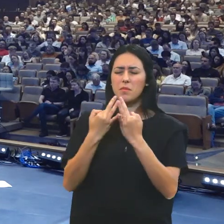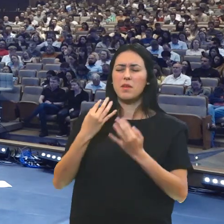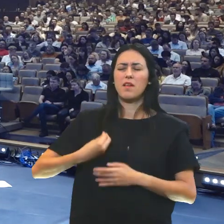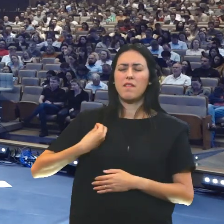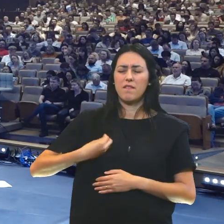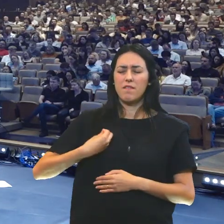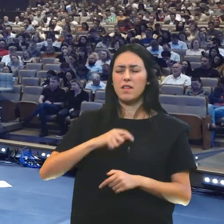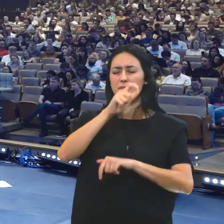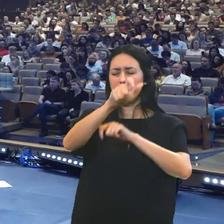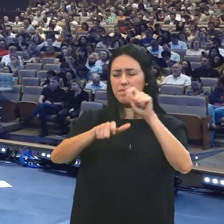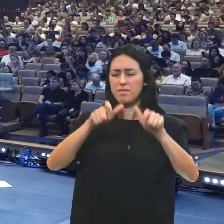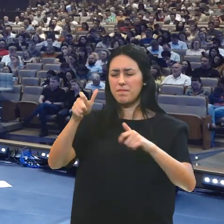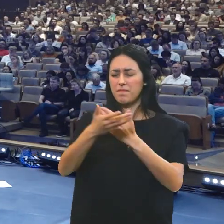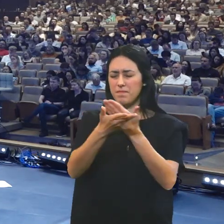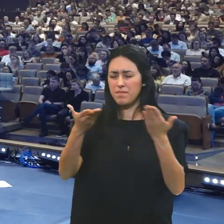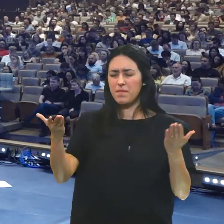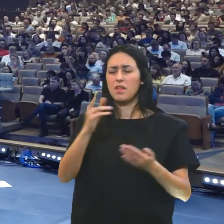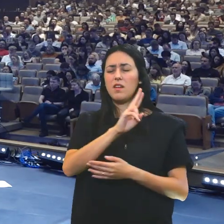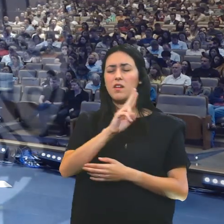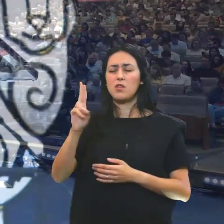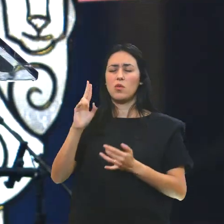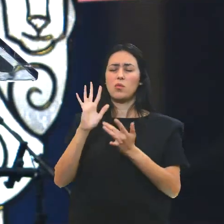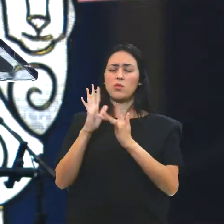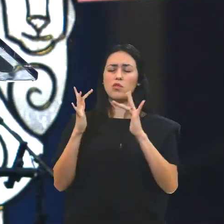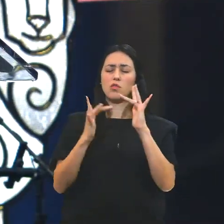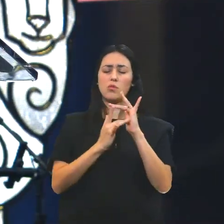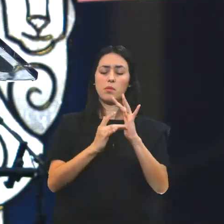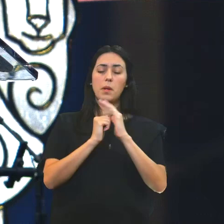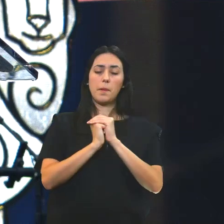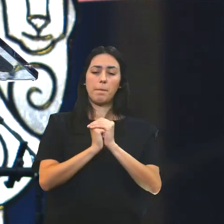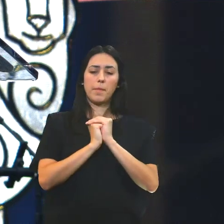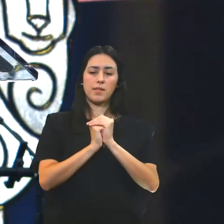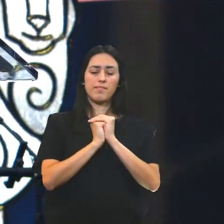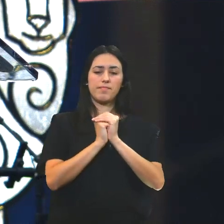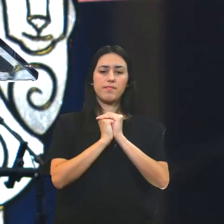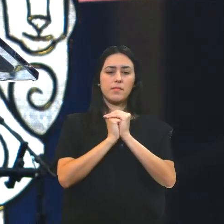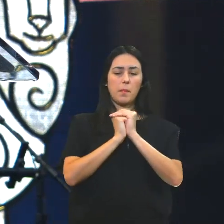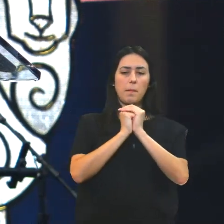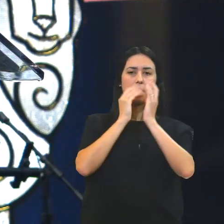um dos que estamos aqui, em nome de Jesus, amém.